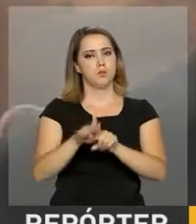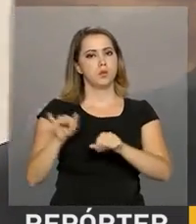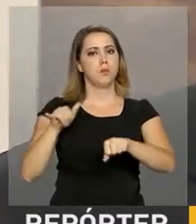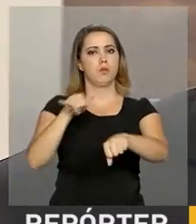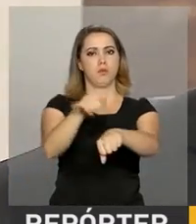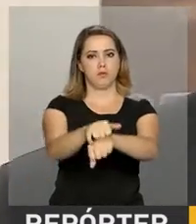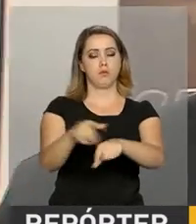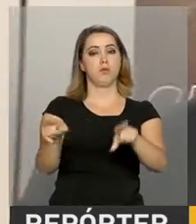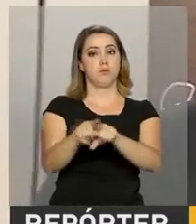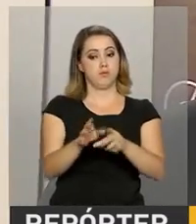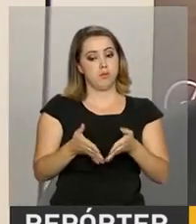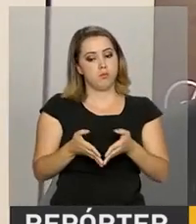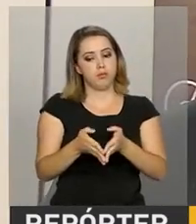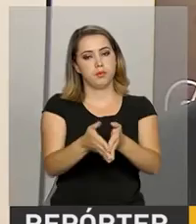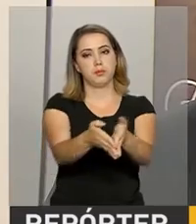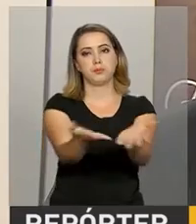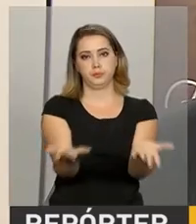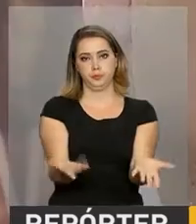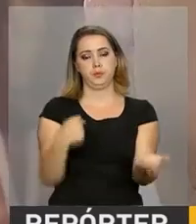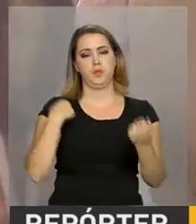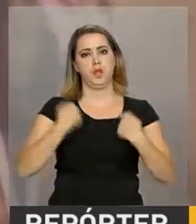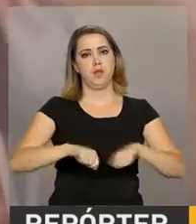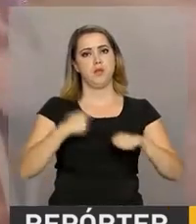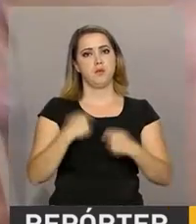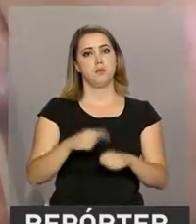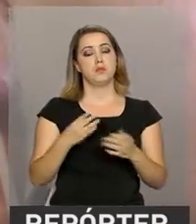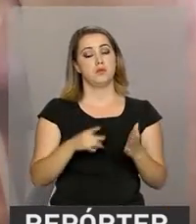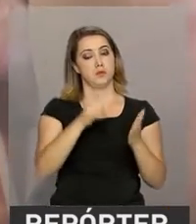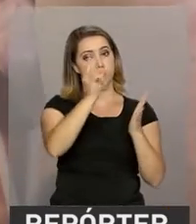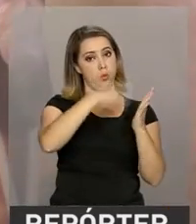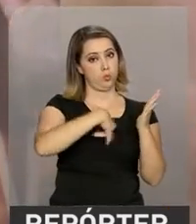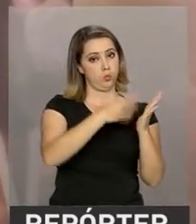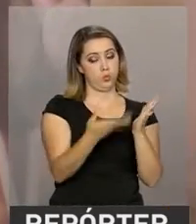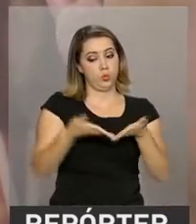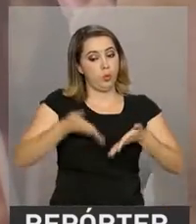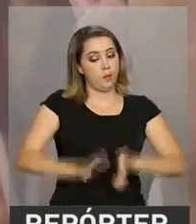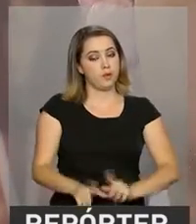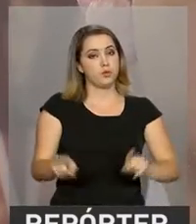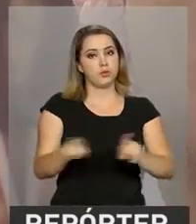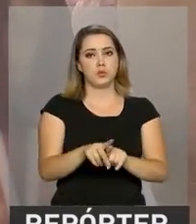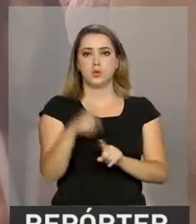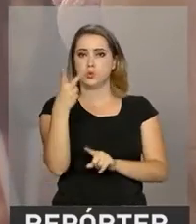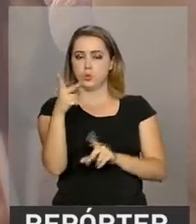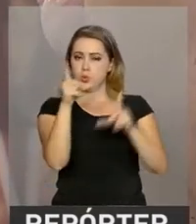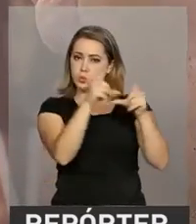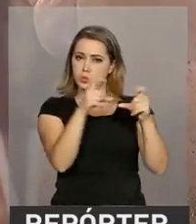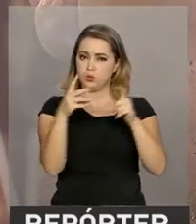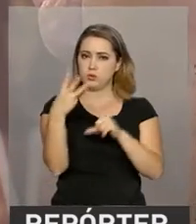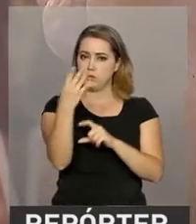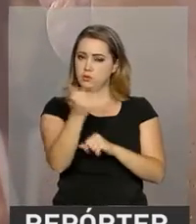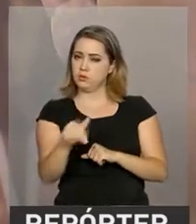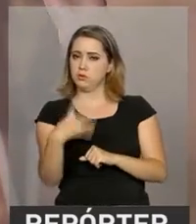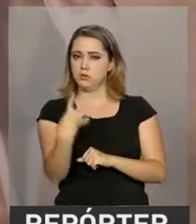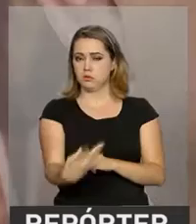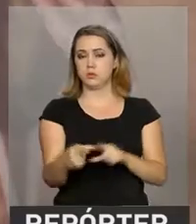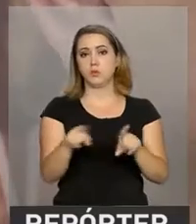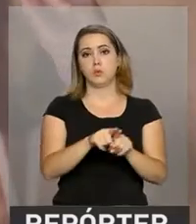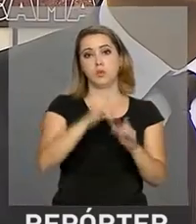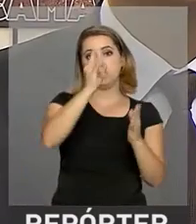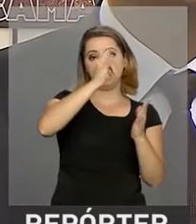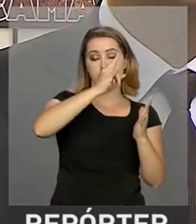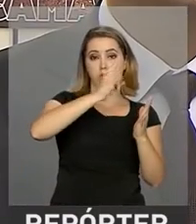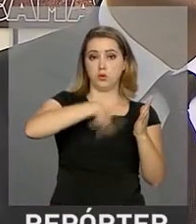para se alistar é preciso apresentar a certidão de nascimento duas fotos 3 por quatro e um comprovante de residência